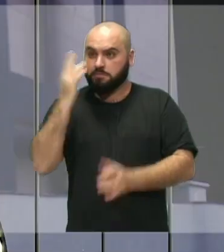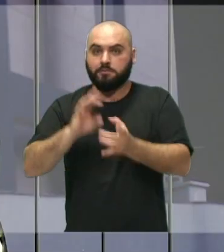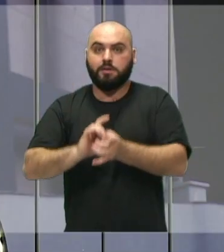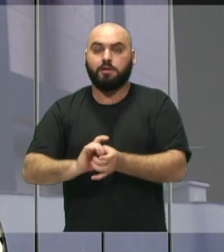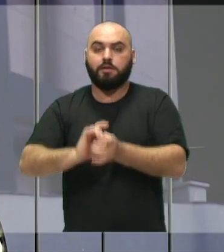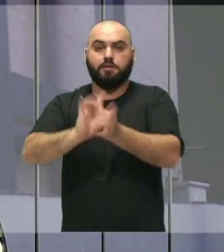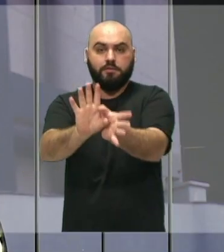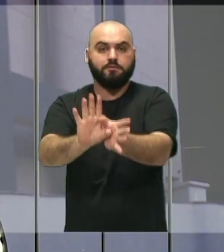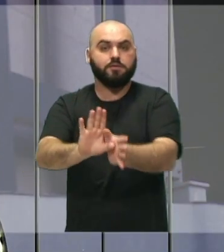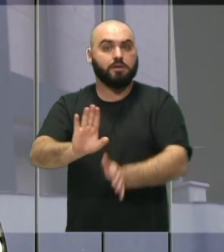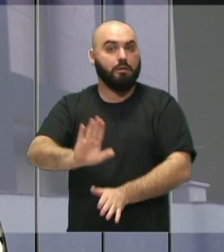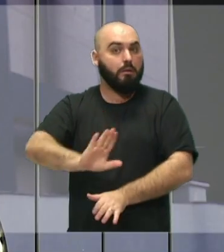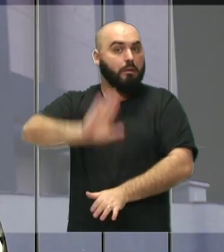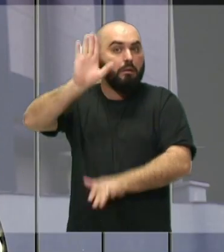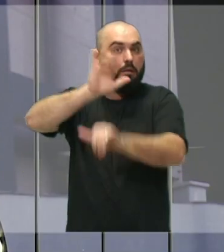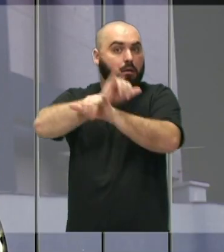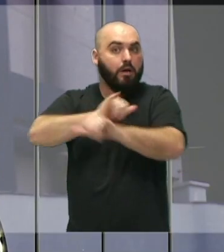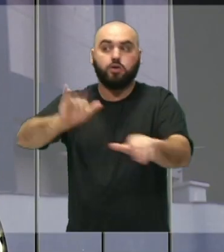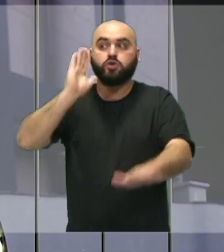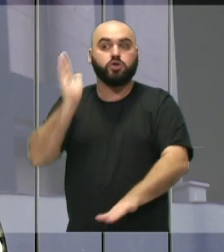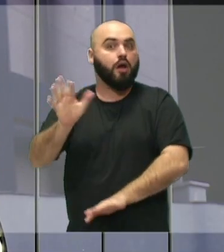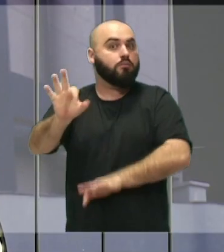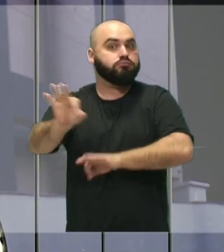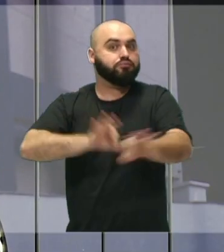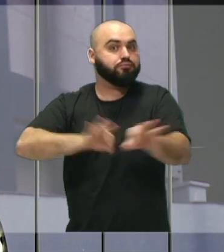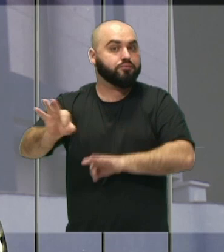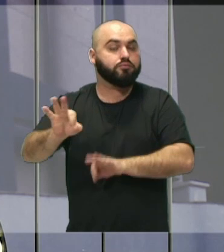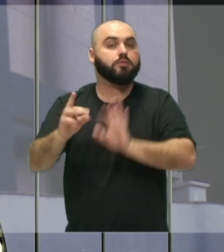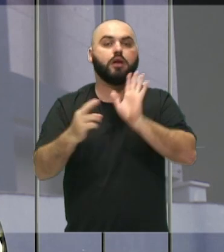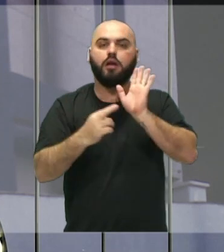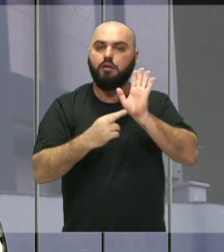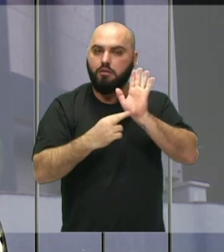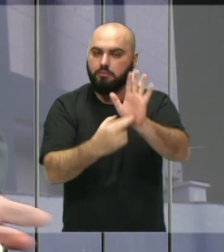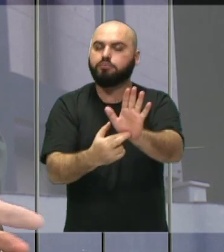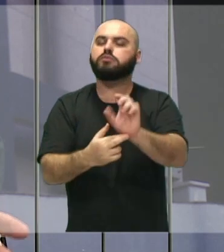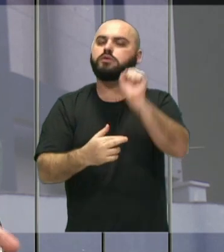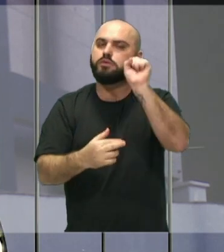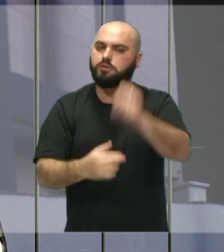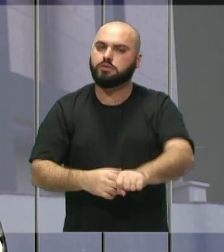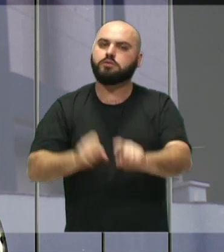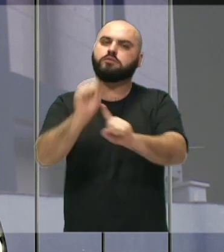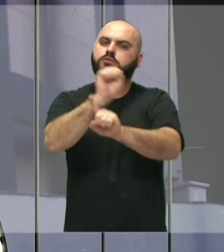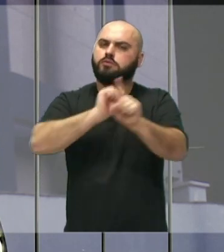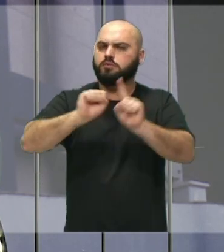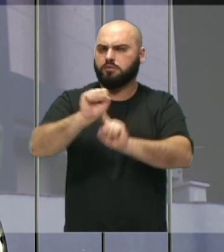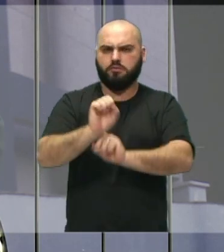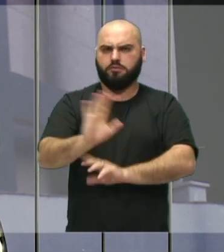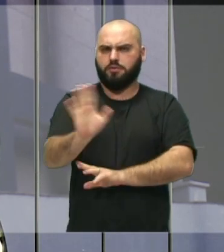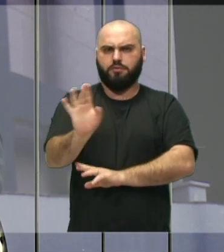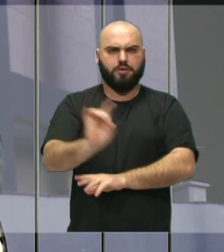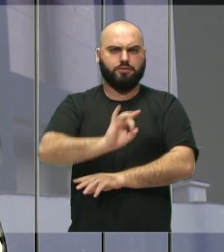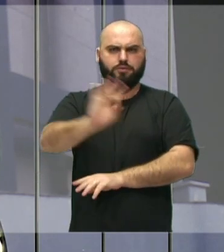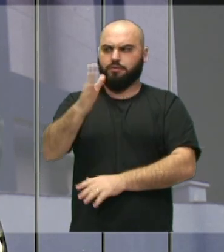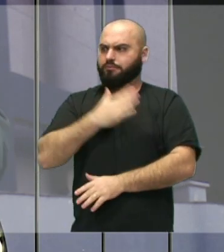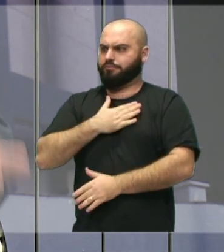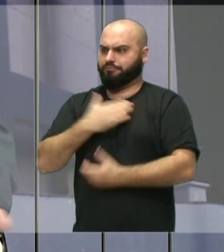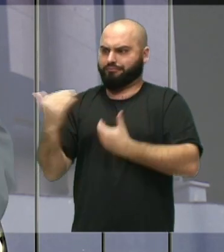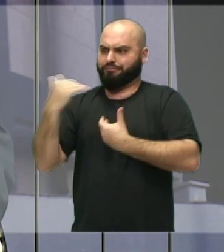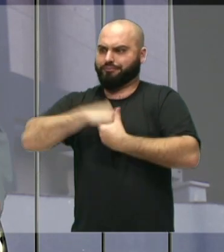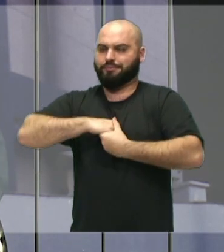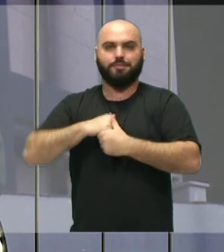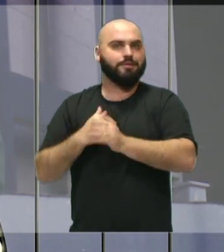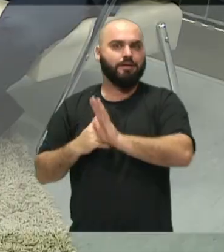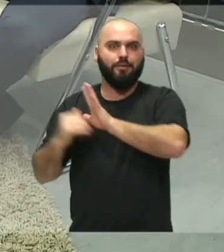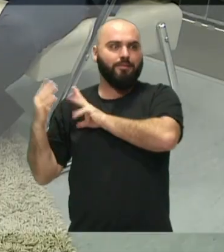tem que vir se preparando, independente do resultado, para representar, sim, essa sociedade, não só os seus eleitores, mas sim